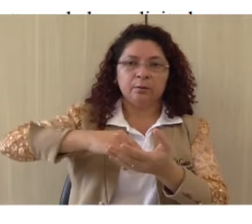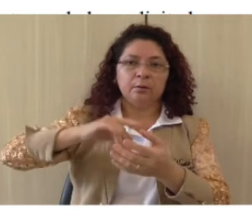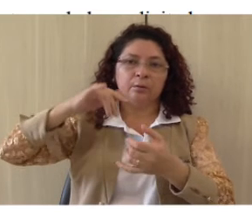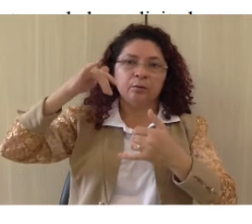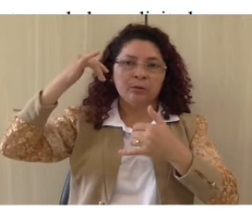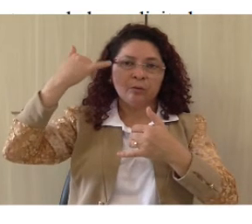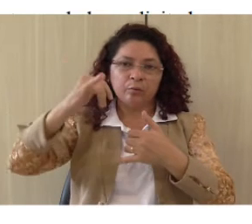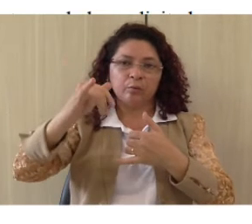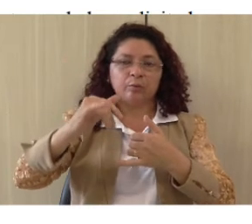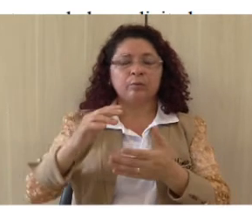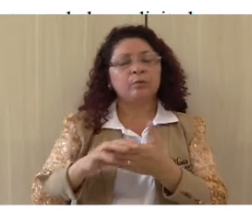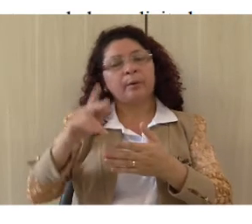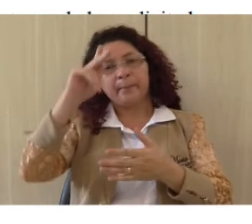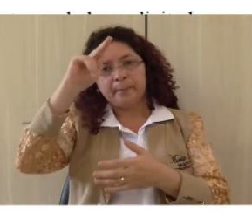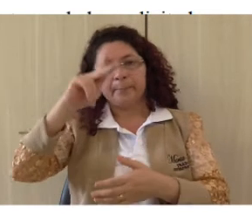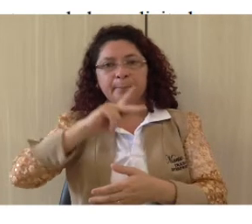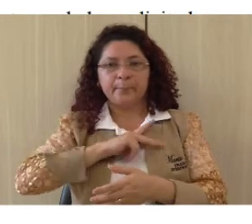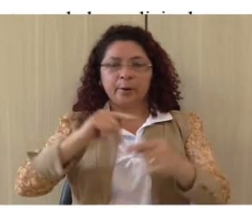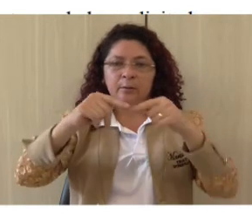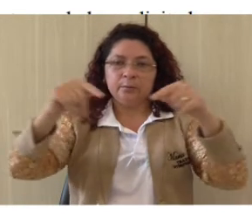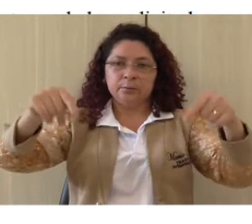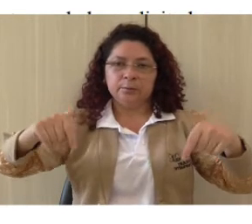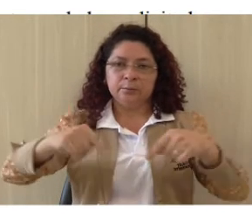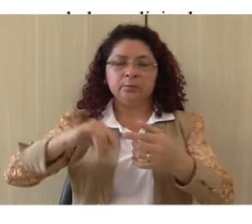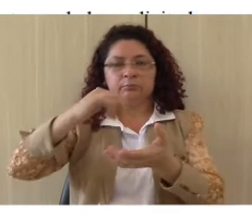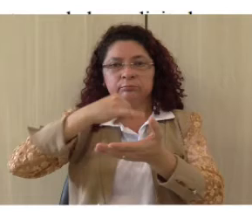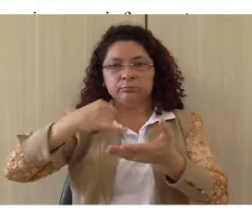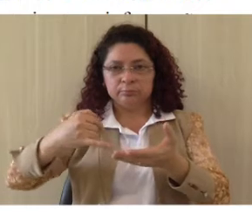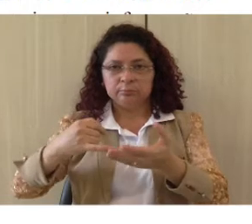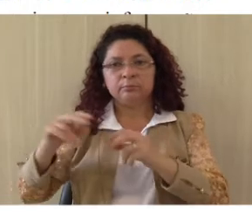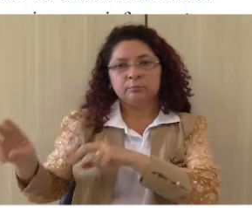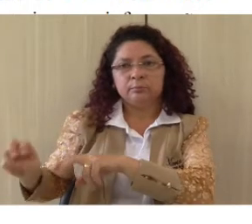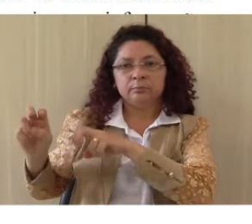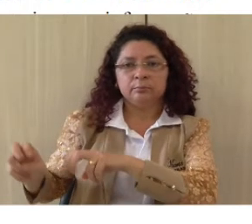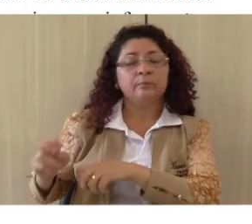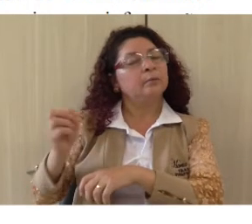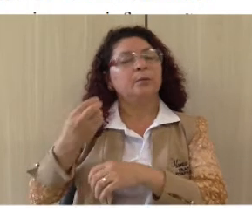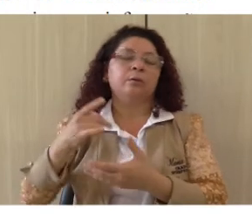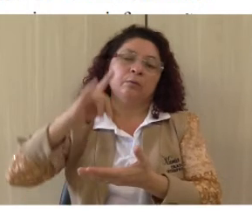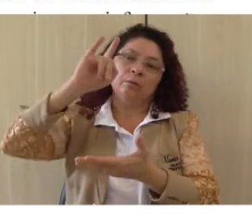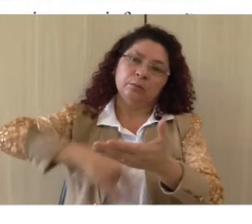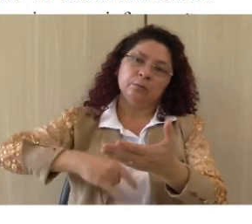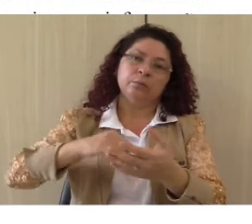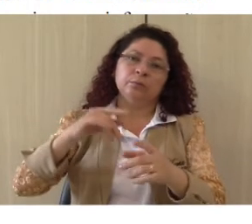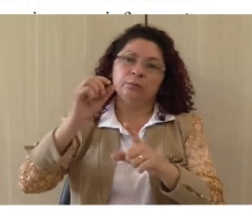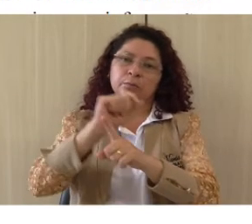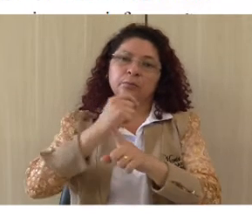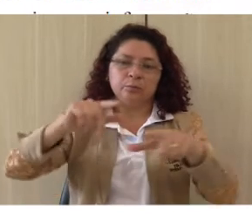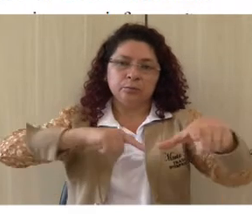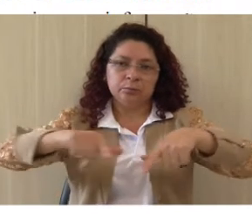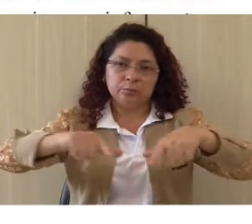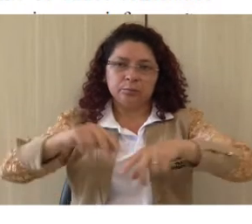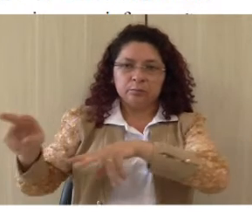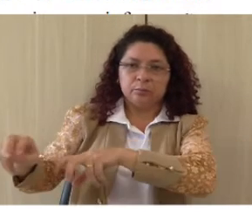também certidão de propriedade do lote, cadastro de imóvel rural, declaração do Sindicato dos Trabalhadores